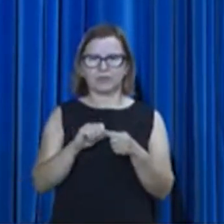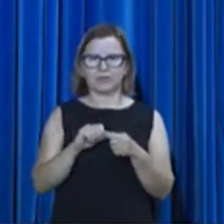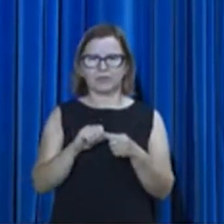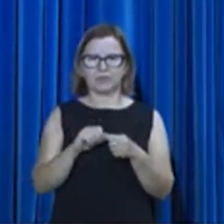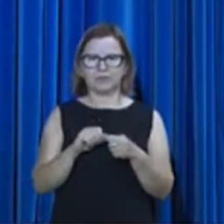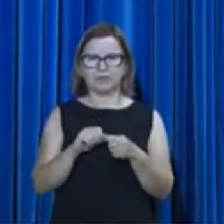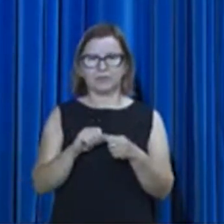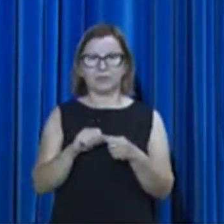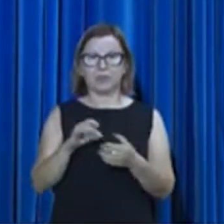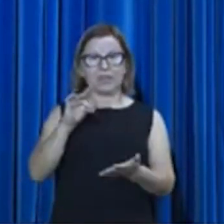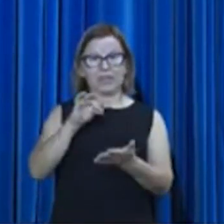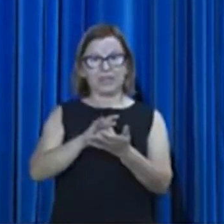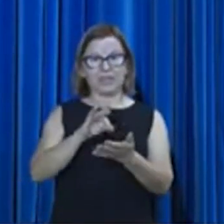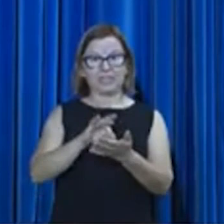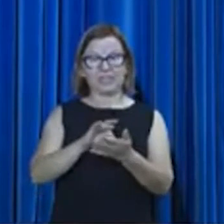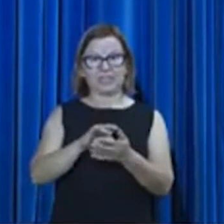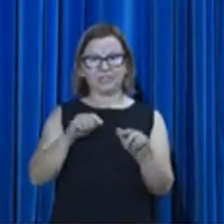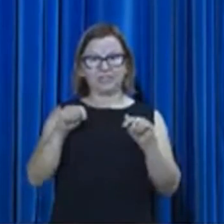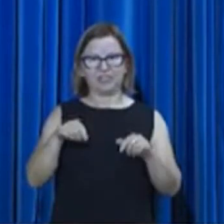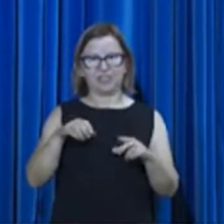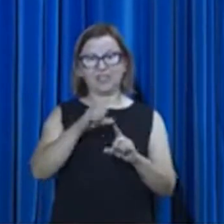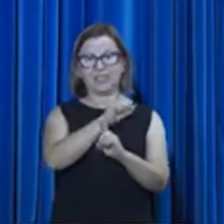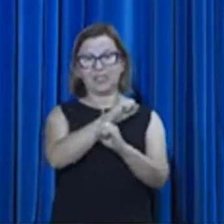realidade da nossa sociedade,